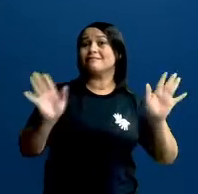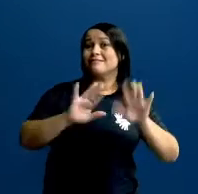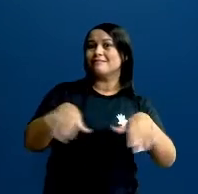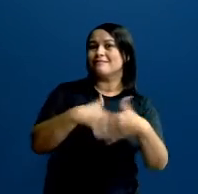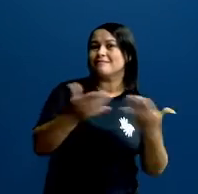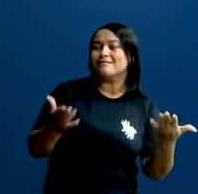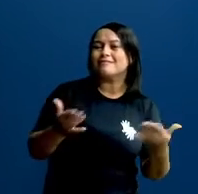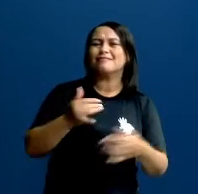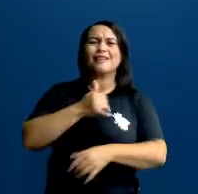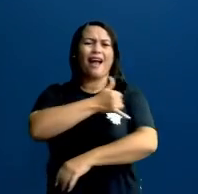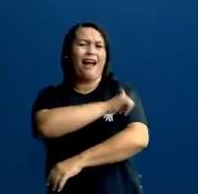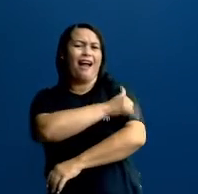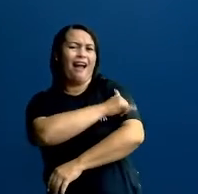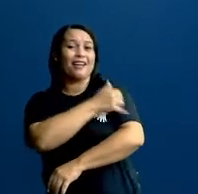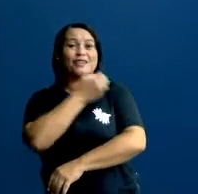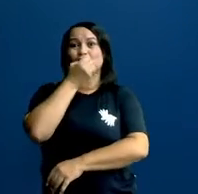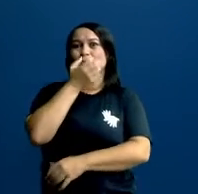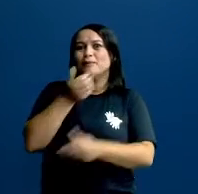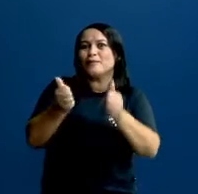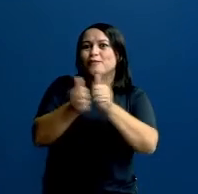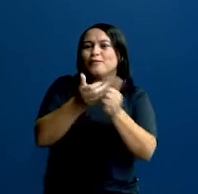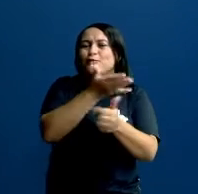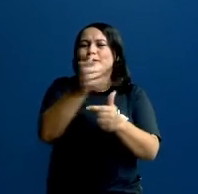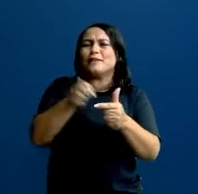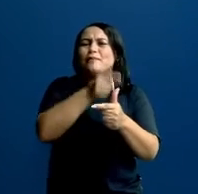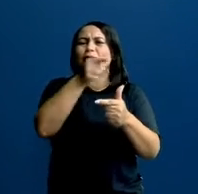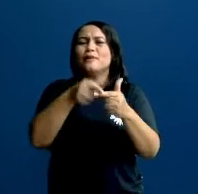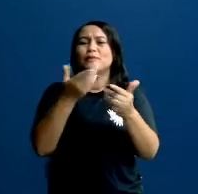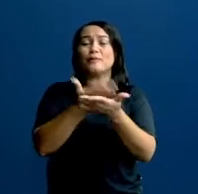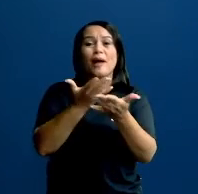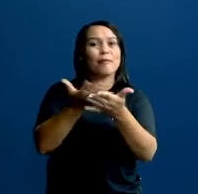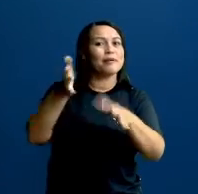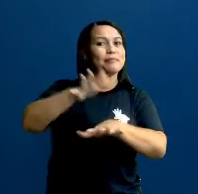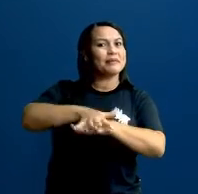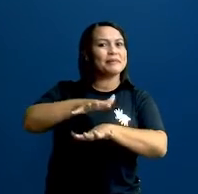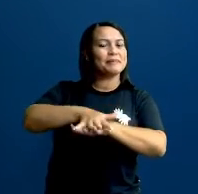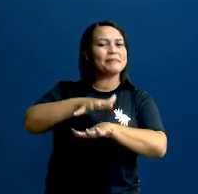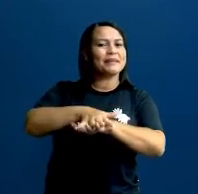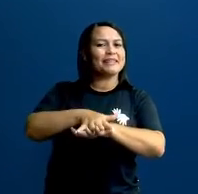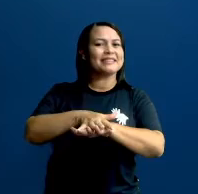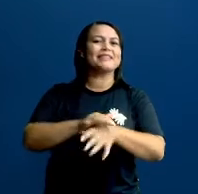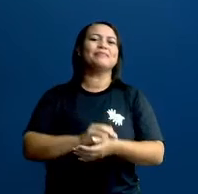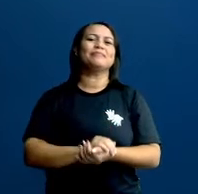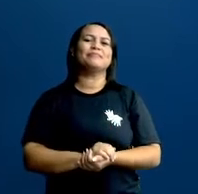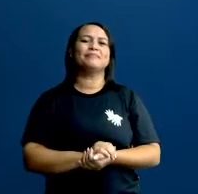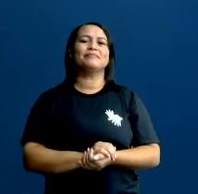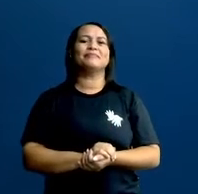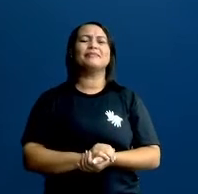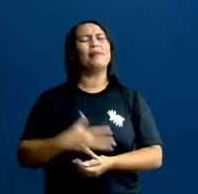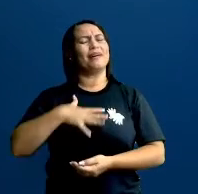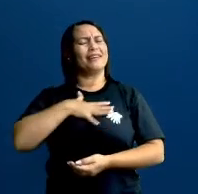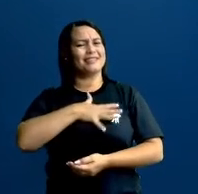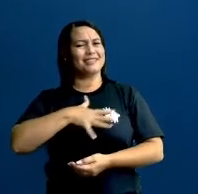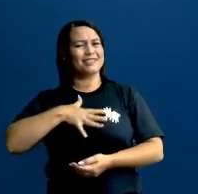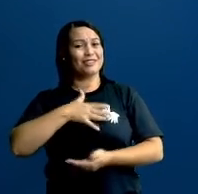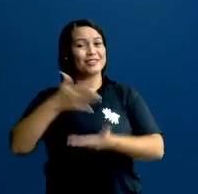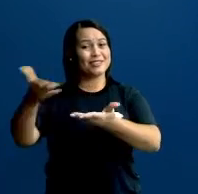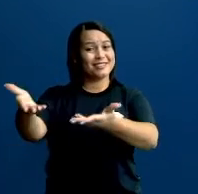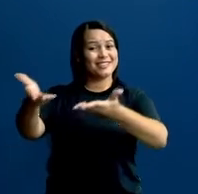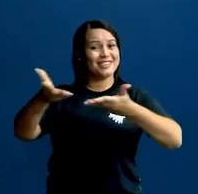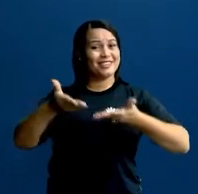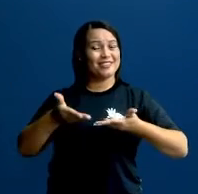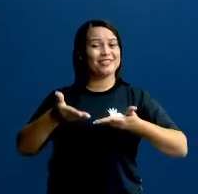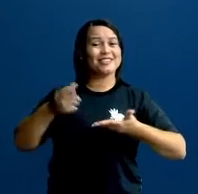E aí, turma da EJA, que bom estar aqui com vocês para mais uma aula de matemática. Uma grande satisfação receber